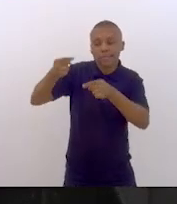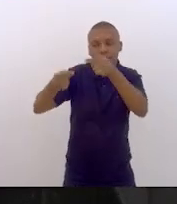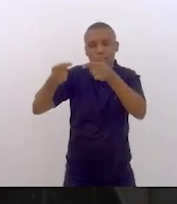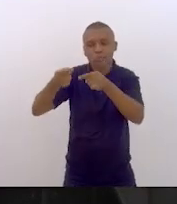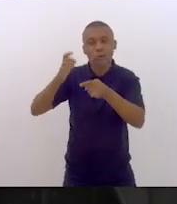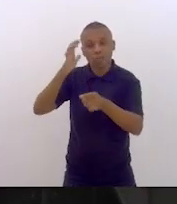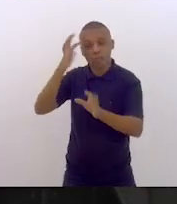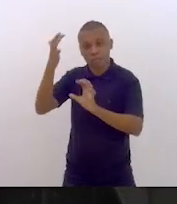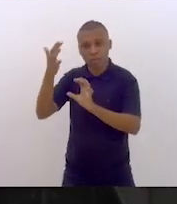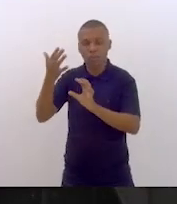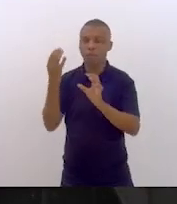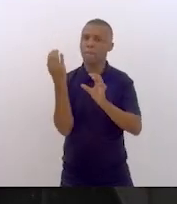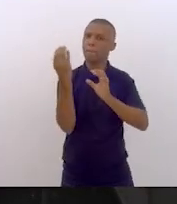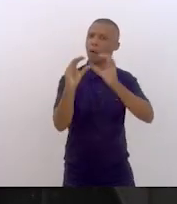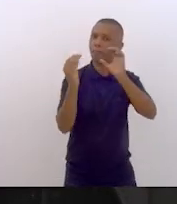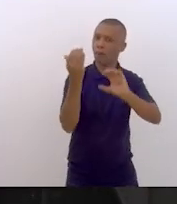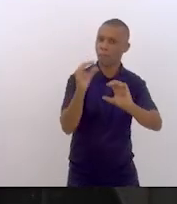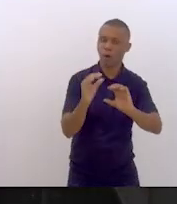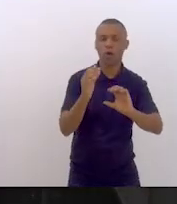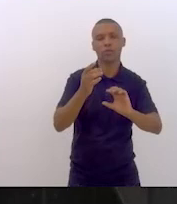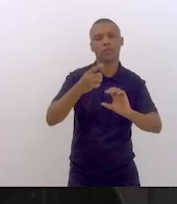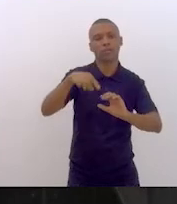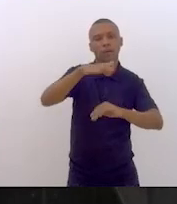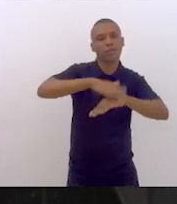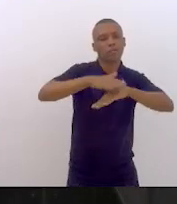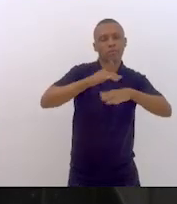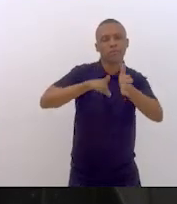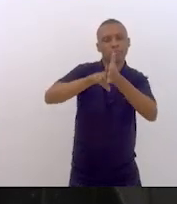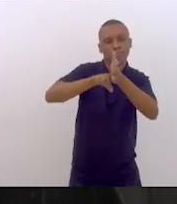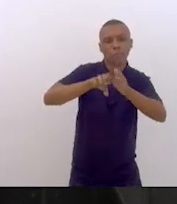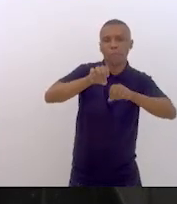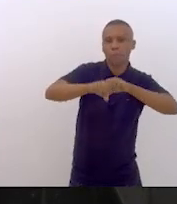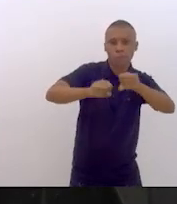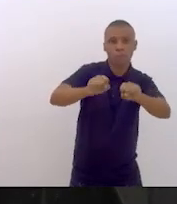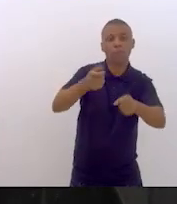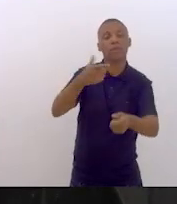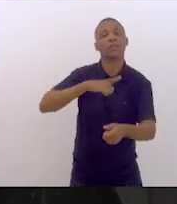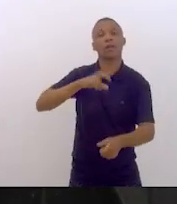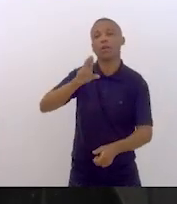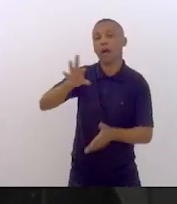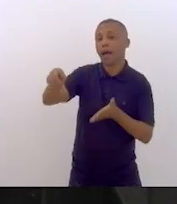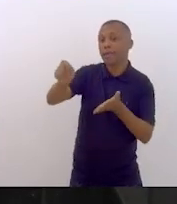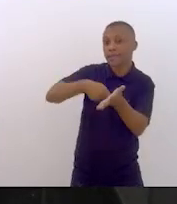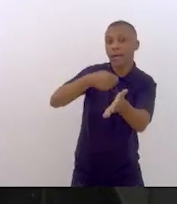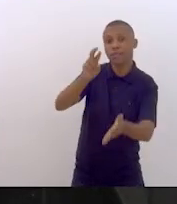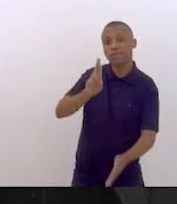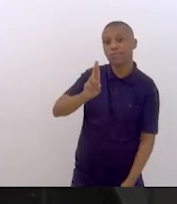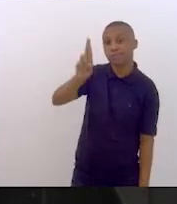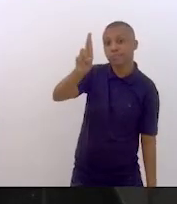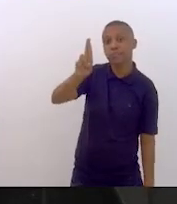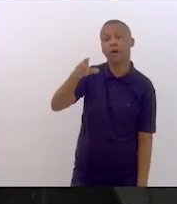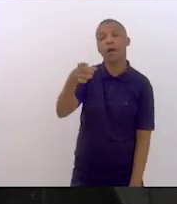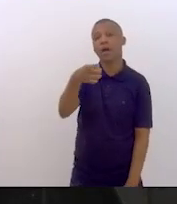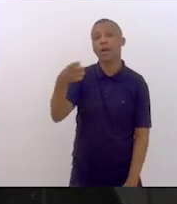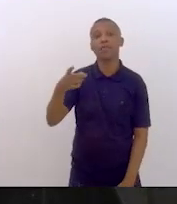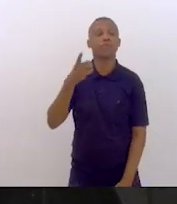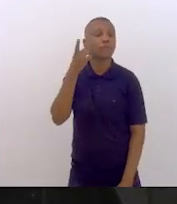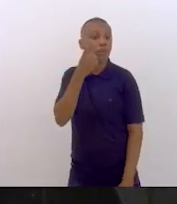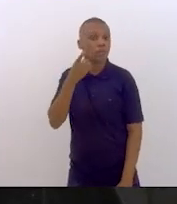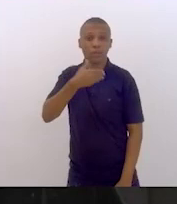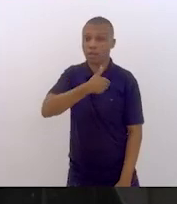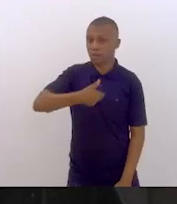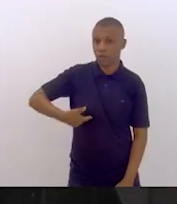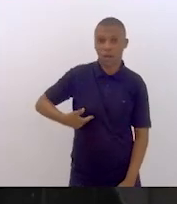vem assinado senhora Presidente pelo conselho Conselheiro no Exercício da presidência ex-deputado